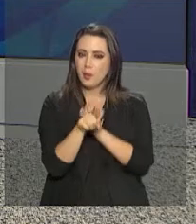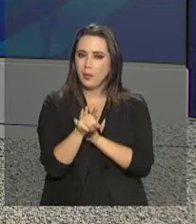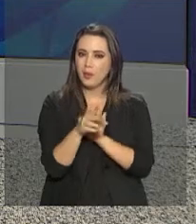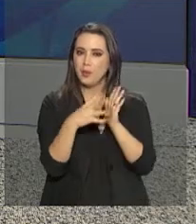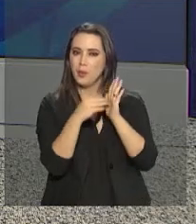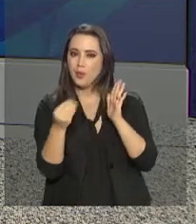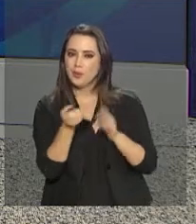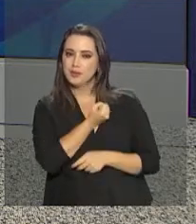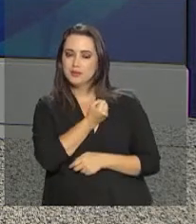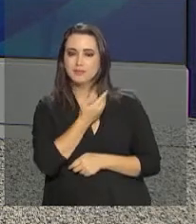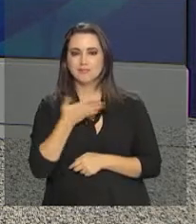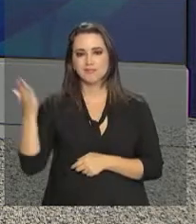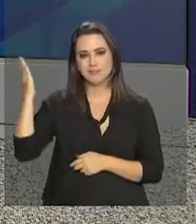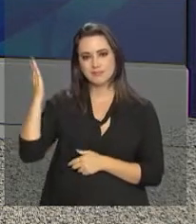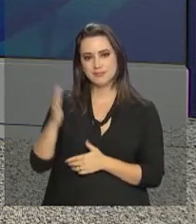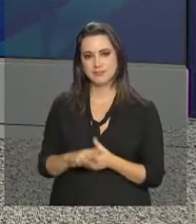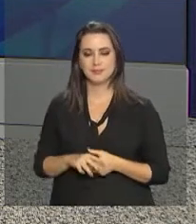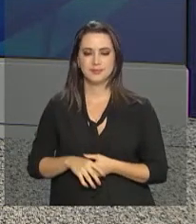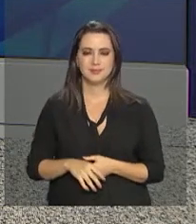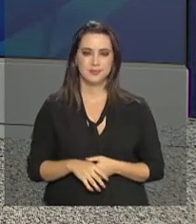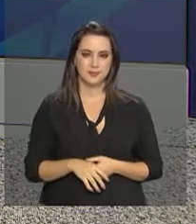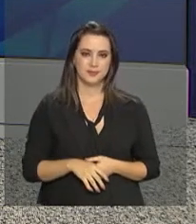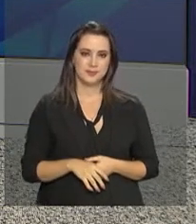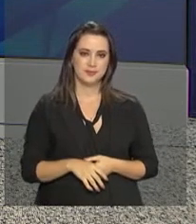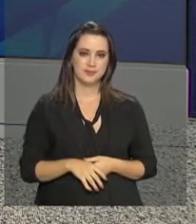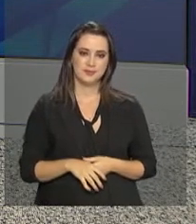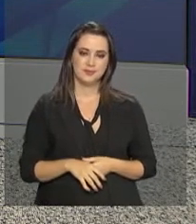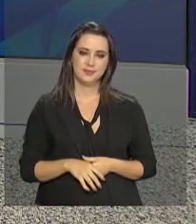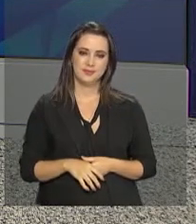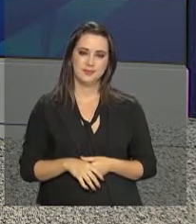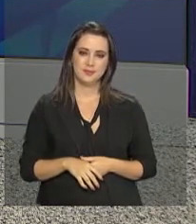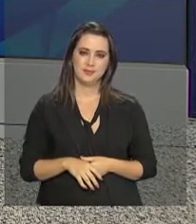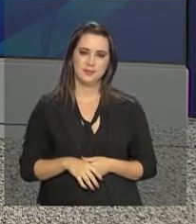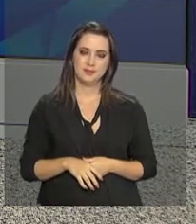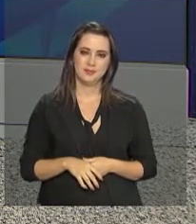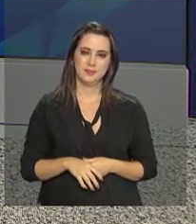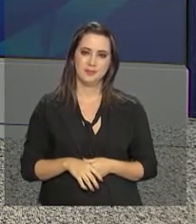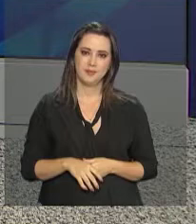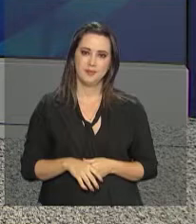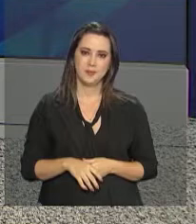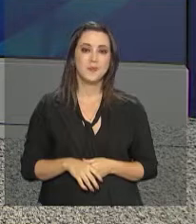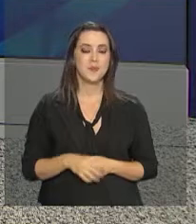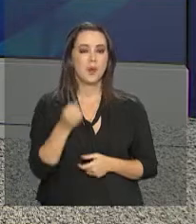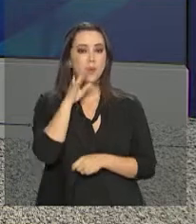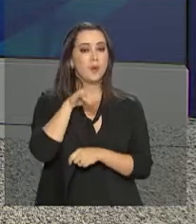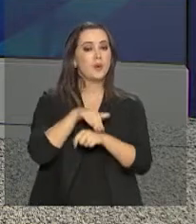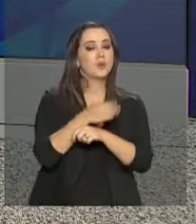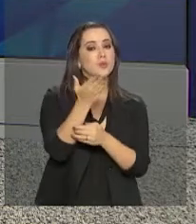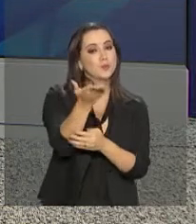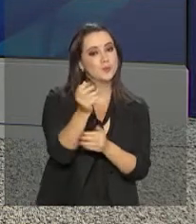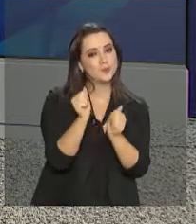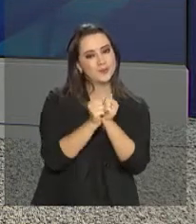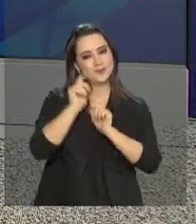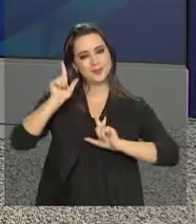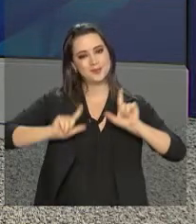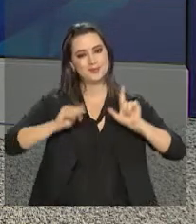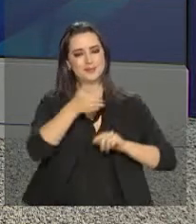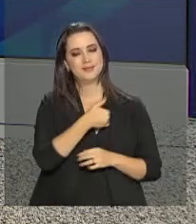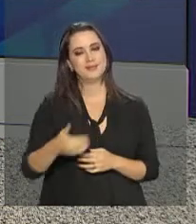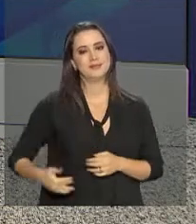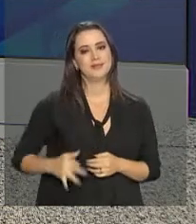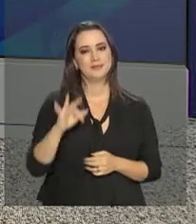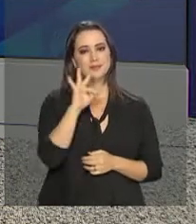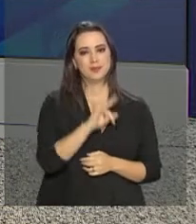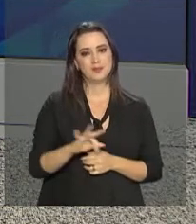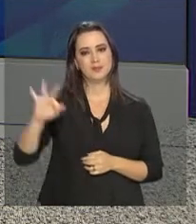61998-678787. Uma boa noite para você e continue com a gente